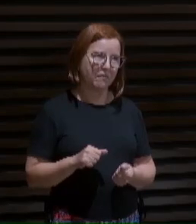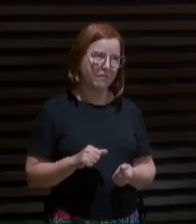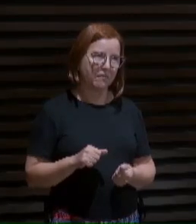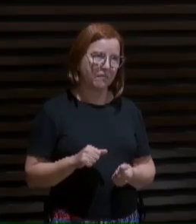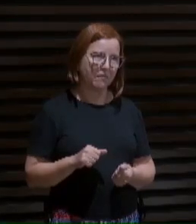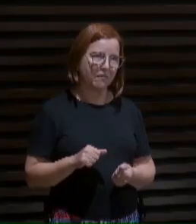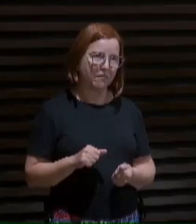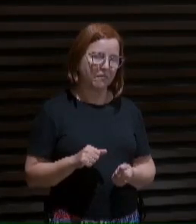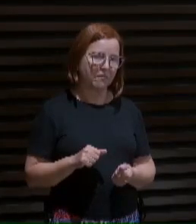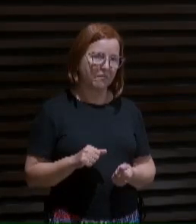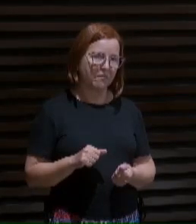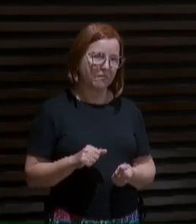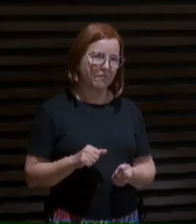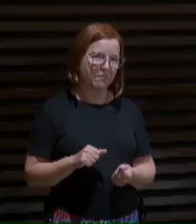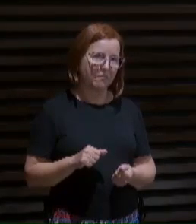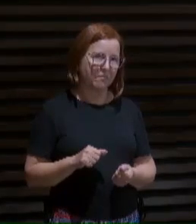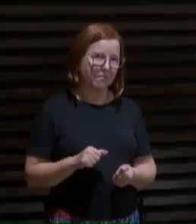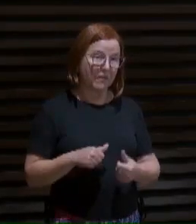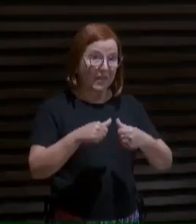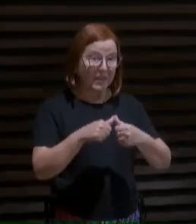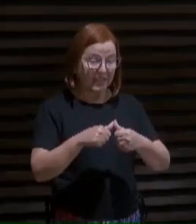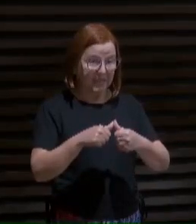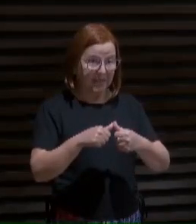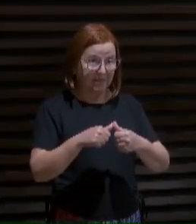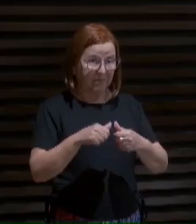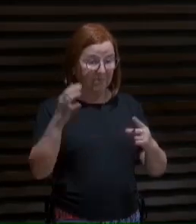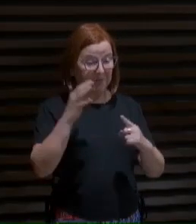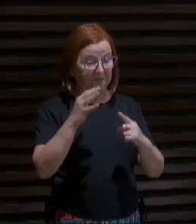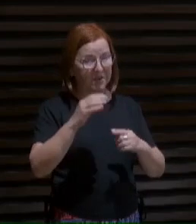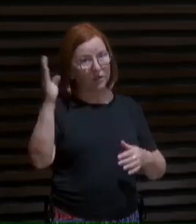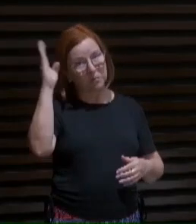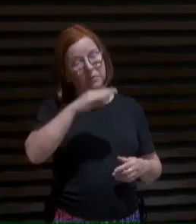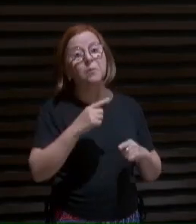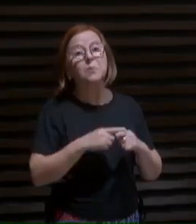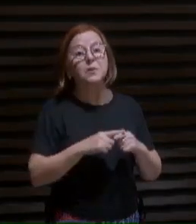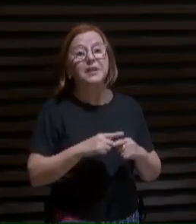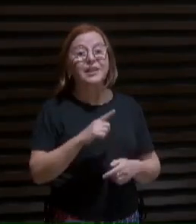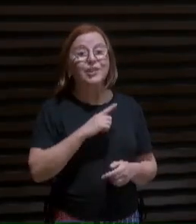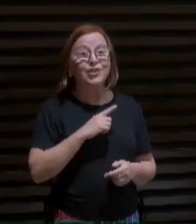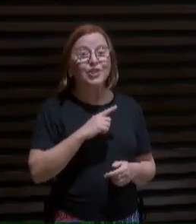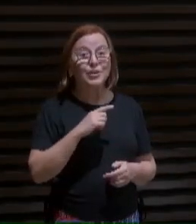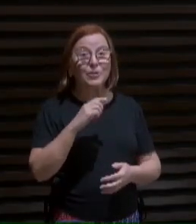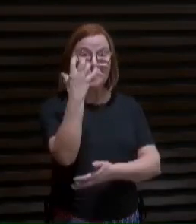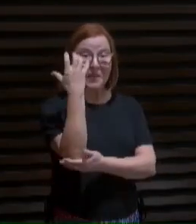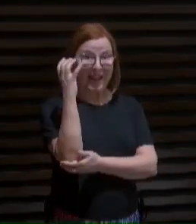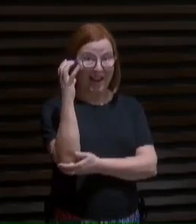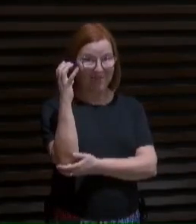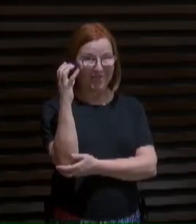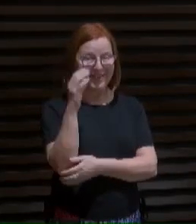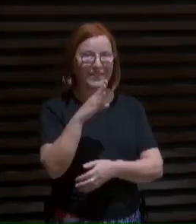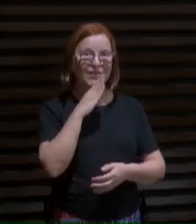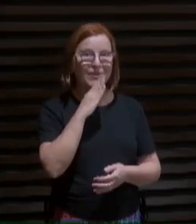de alguma coisa do mal, porque tinha uma árvore de conhecimento